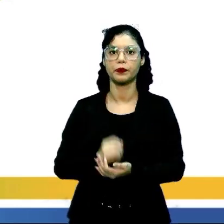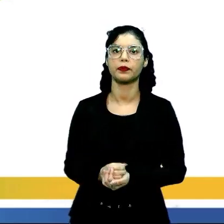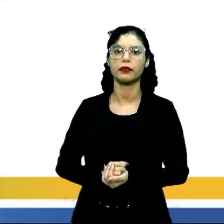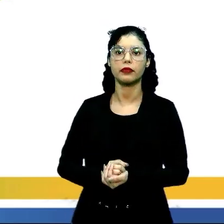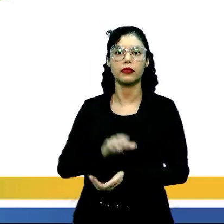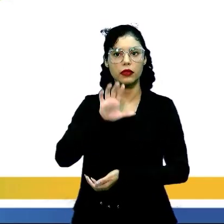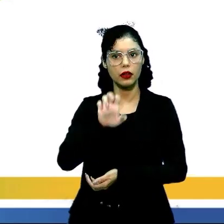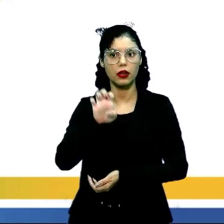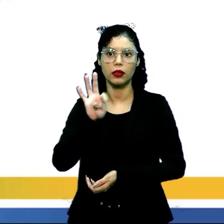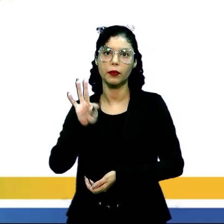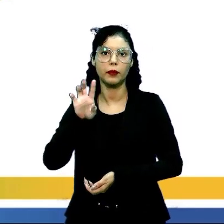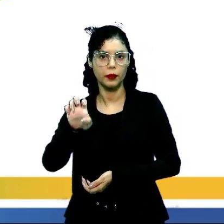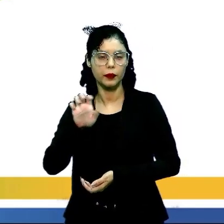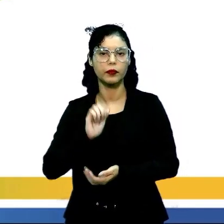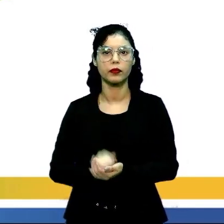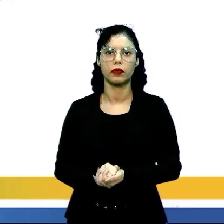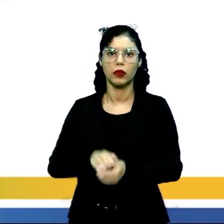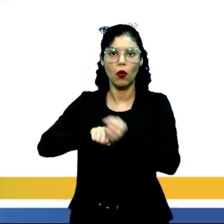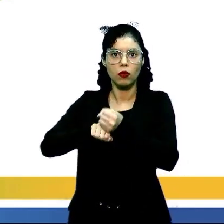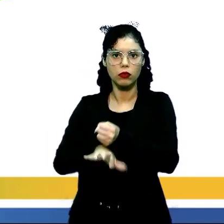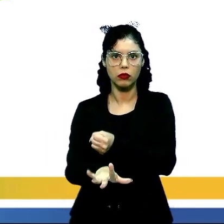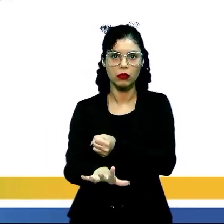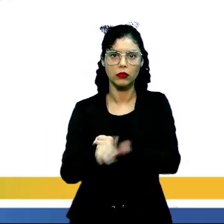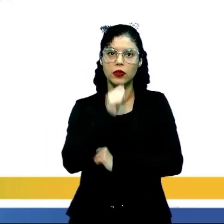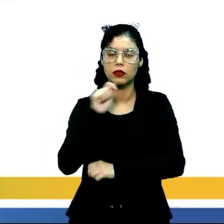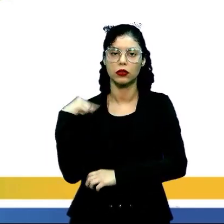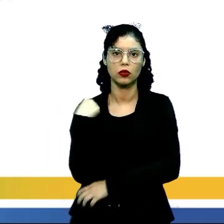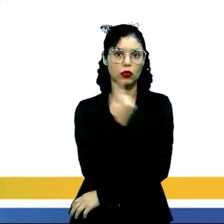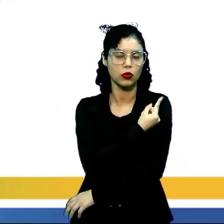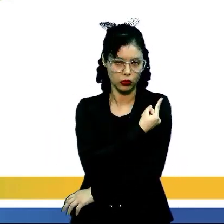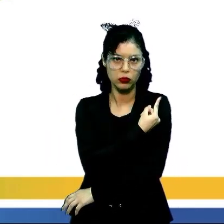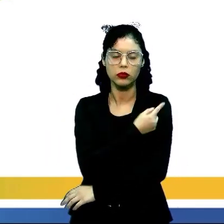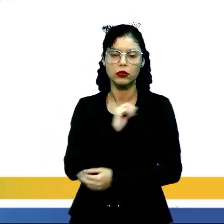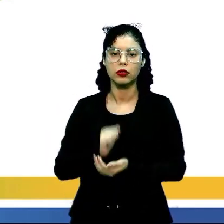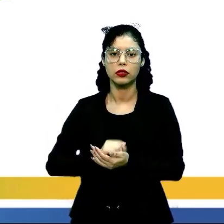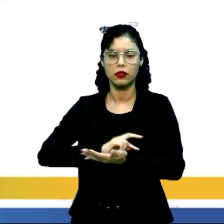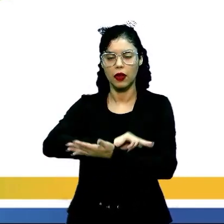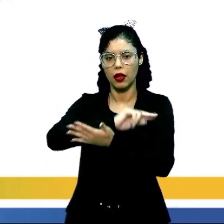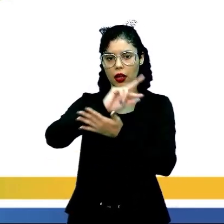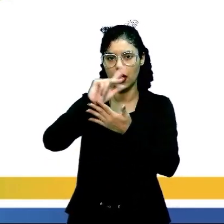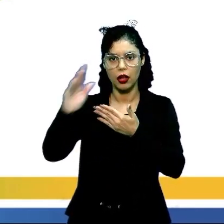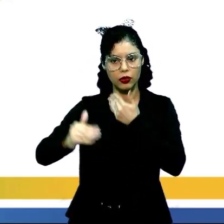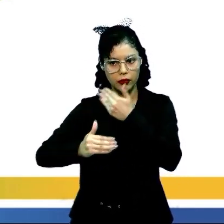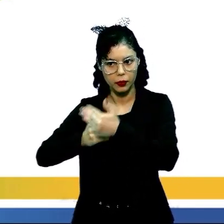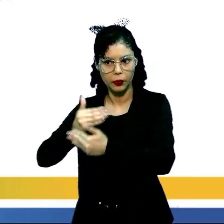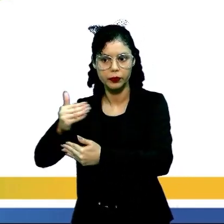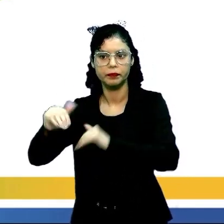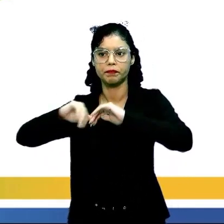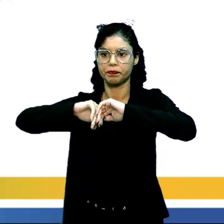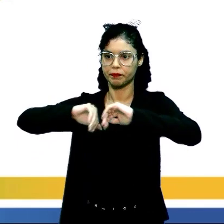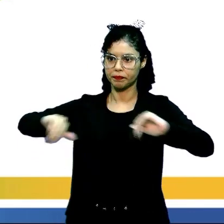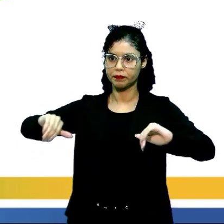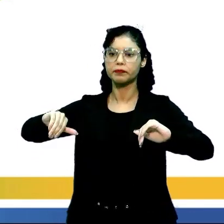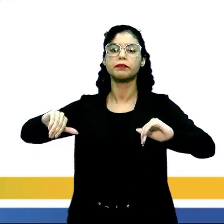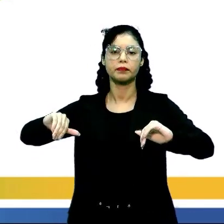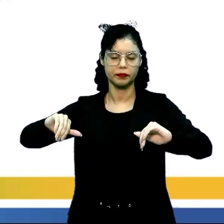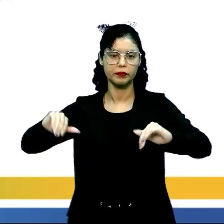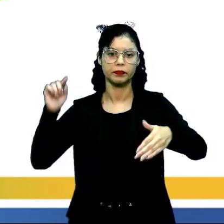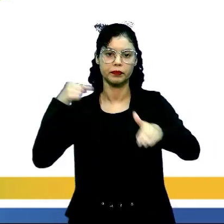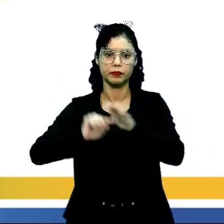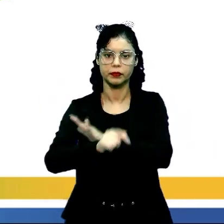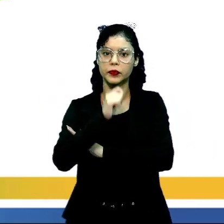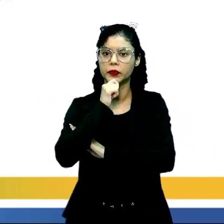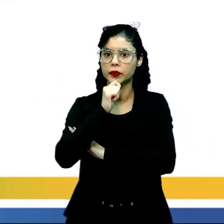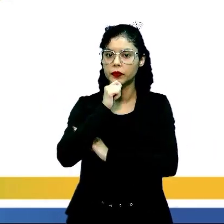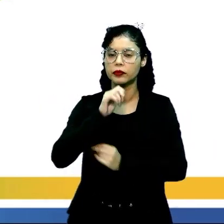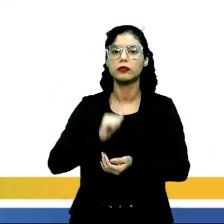ETE, que é a estação de tratamento de esgoto. No nosso caso, existem vários processos de separação de misturas dentro de uma